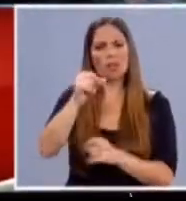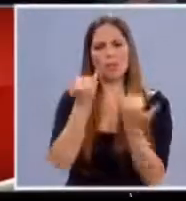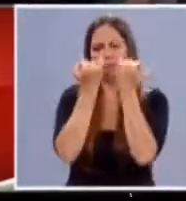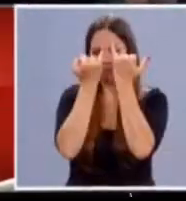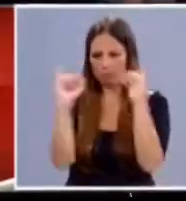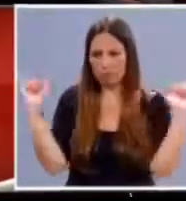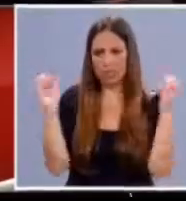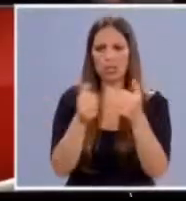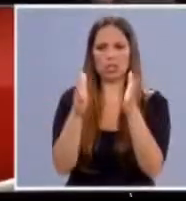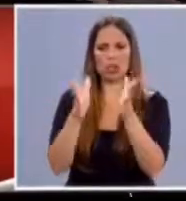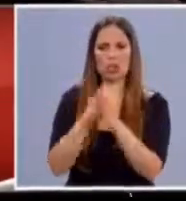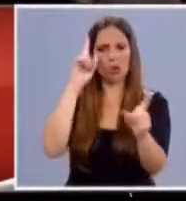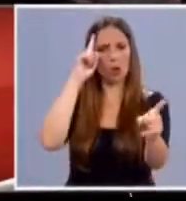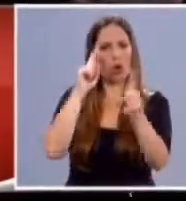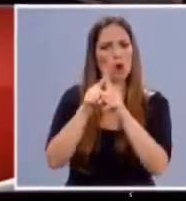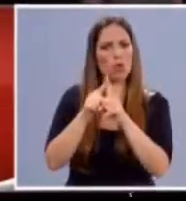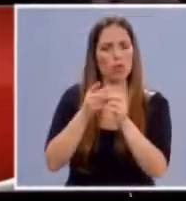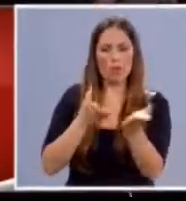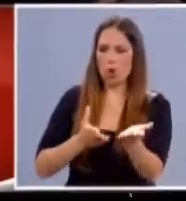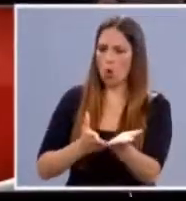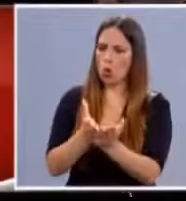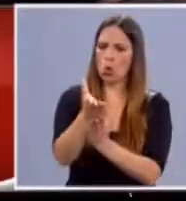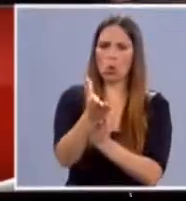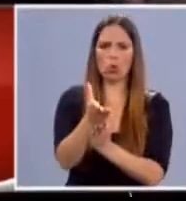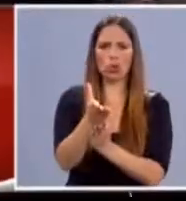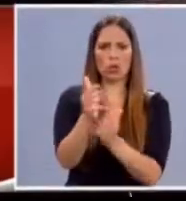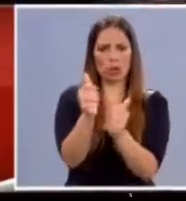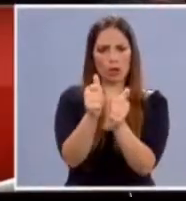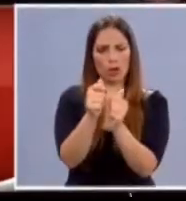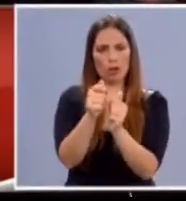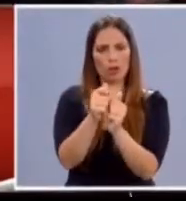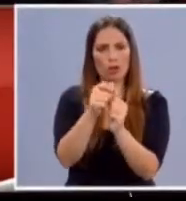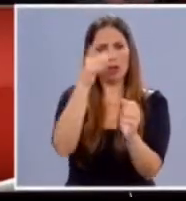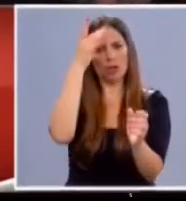sobre todos, para que se cumpram os desígnios dos sócios do Sporting Clube Portugal.